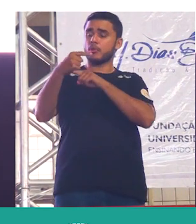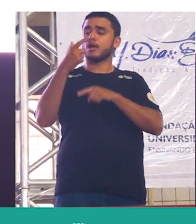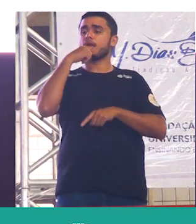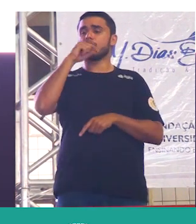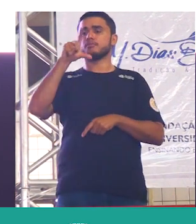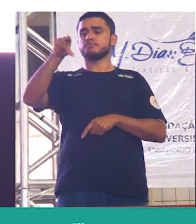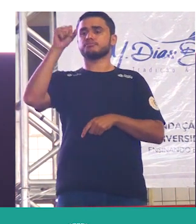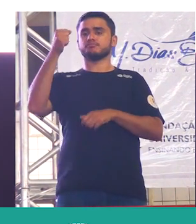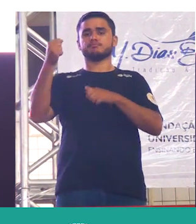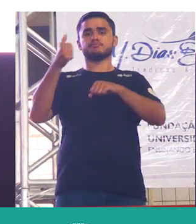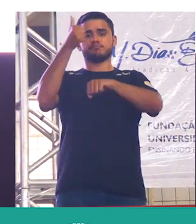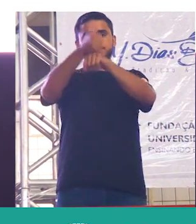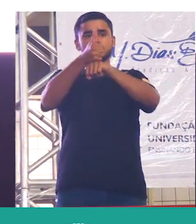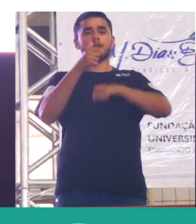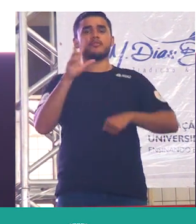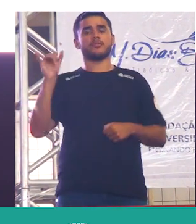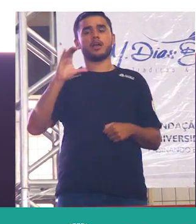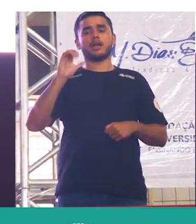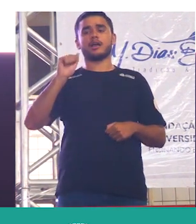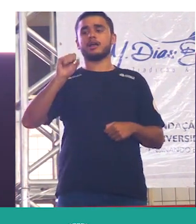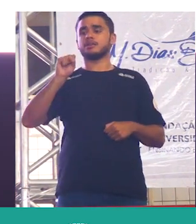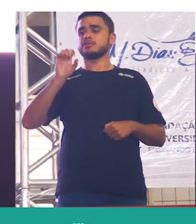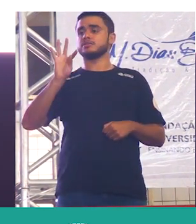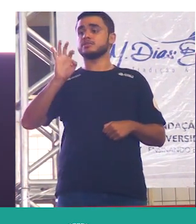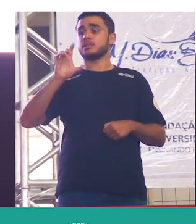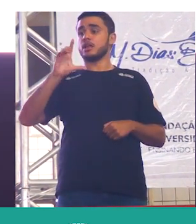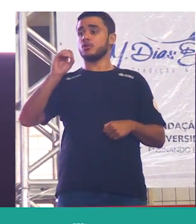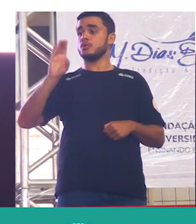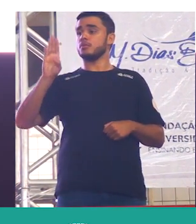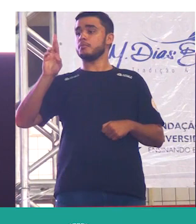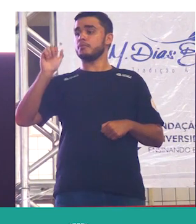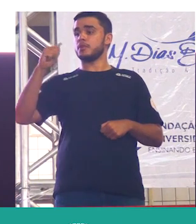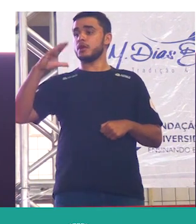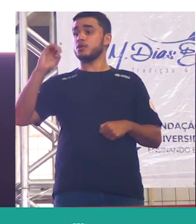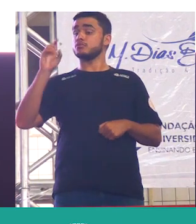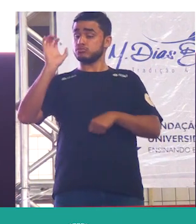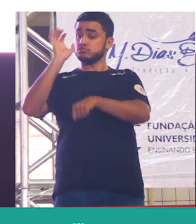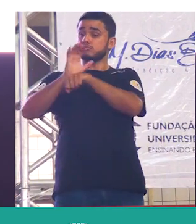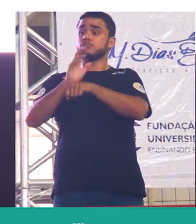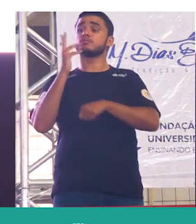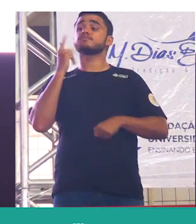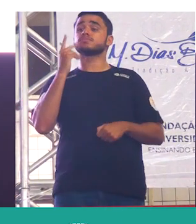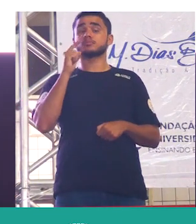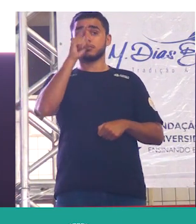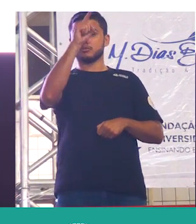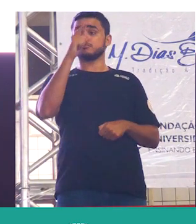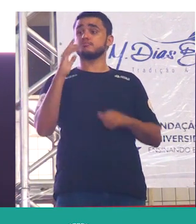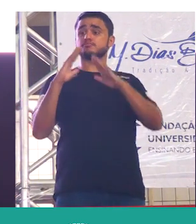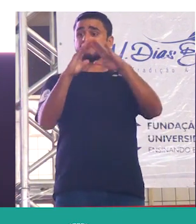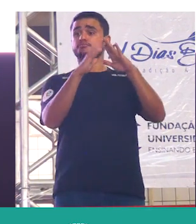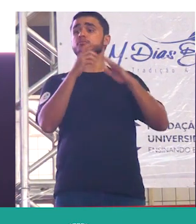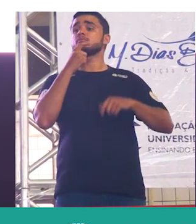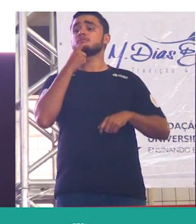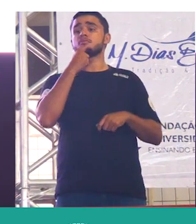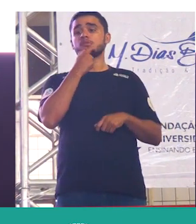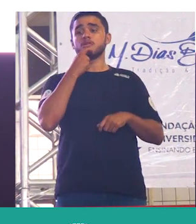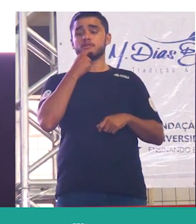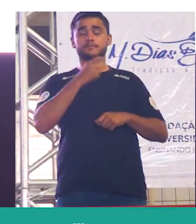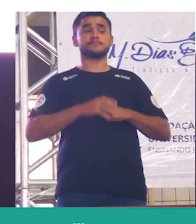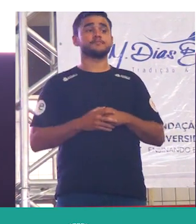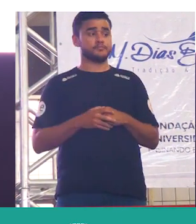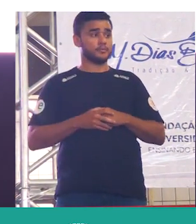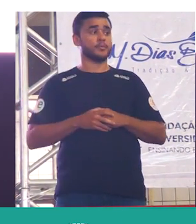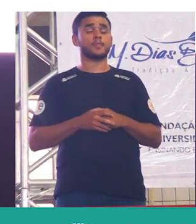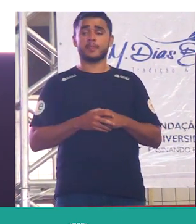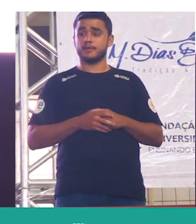senhor Castelo Branco. Cearense, natural de Messejana, Humberto